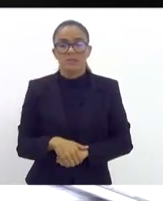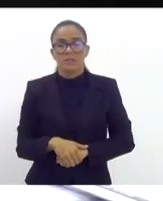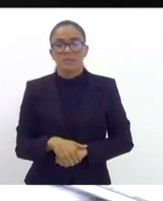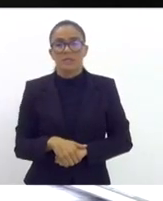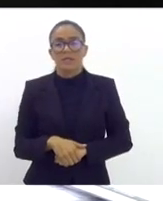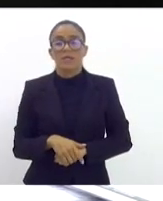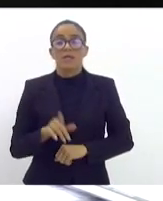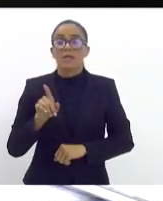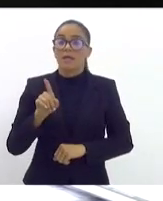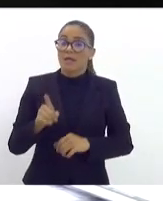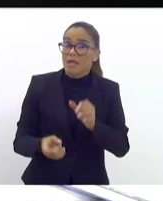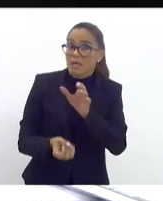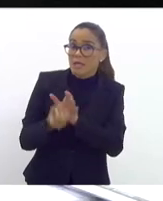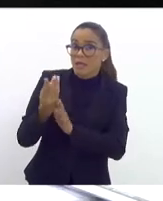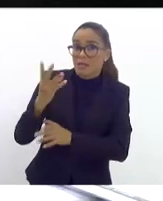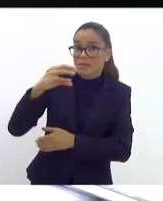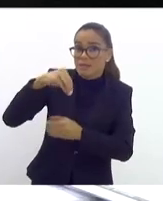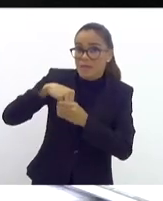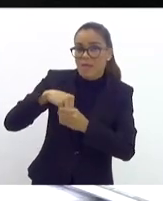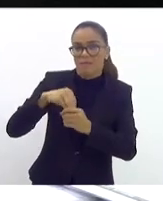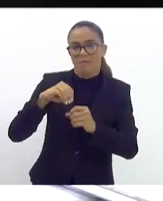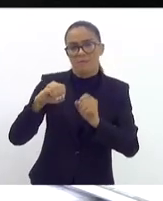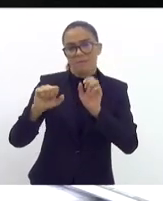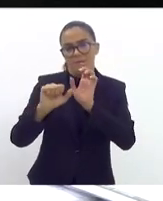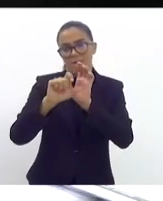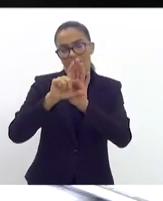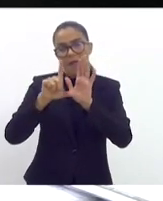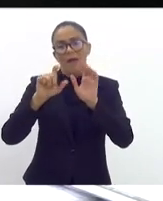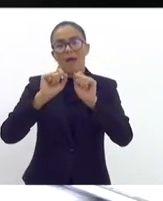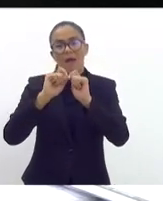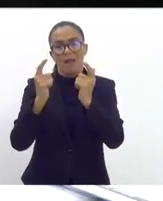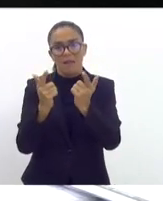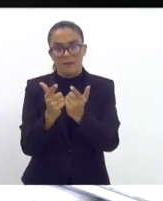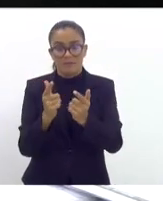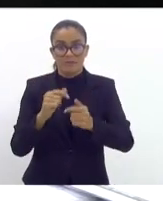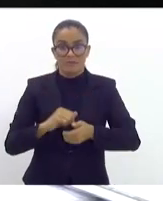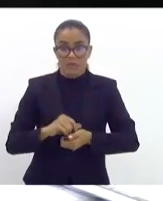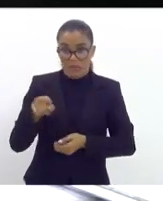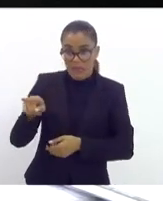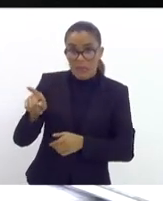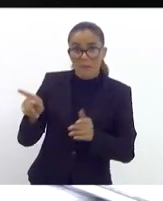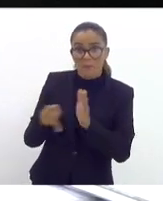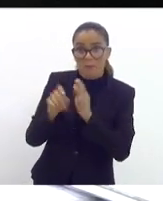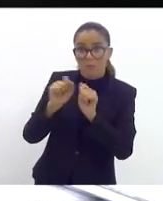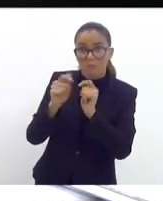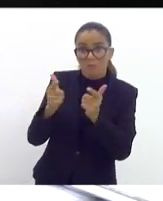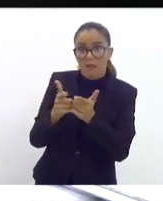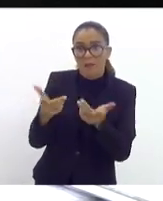de iniciativa da alerj essa é da iniciativa da alerj